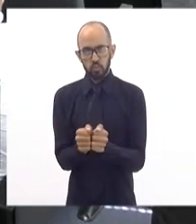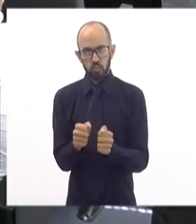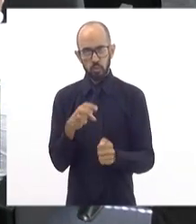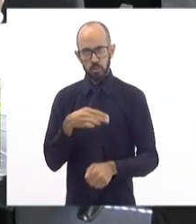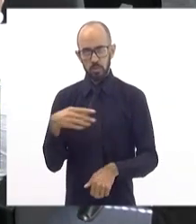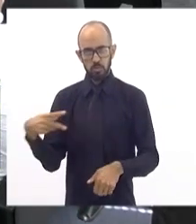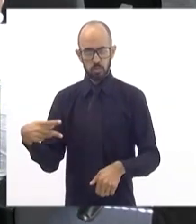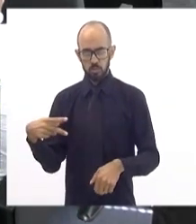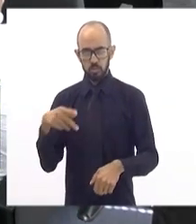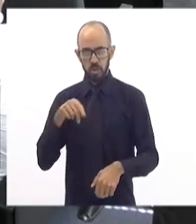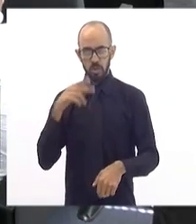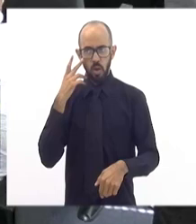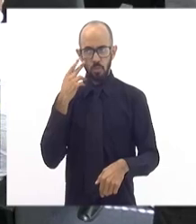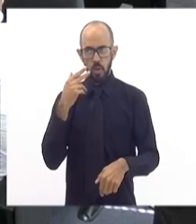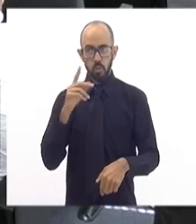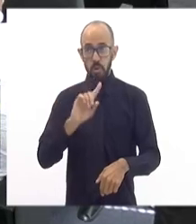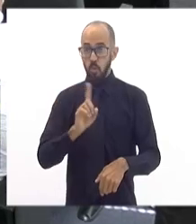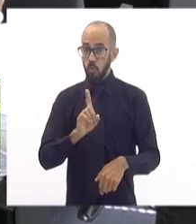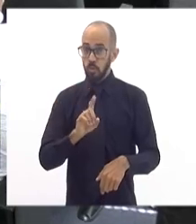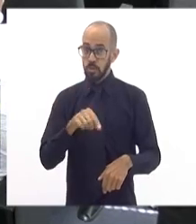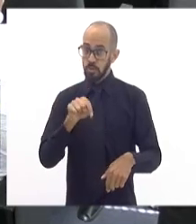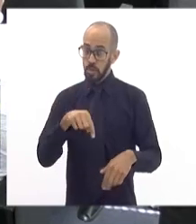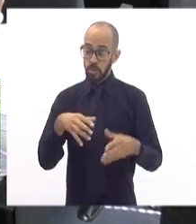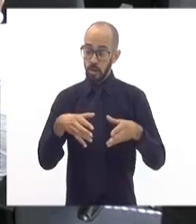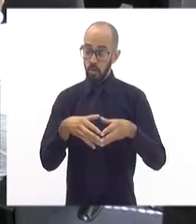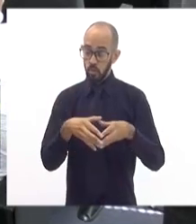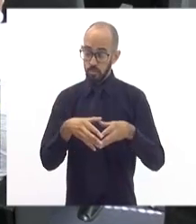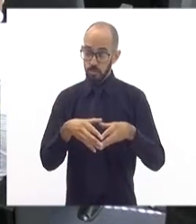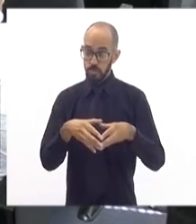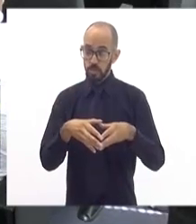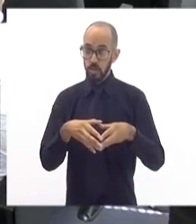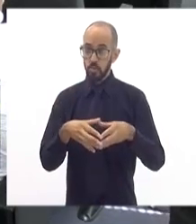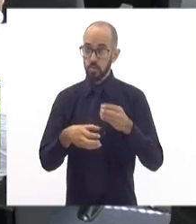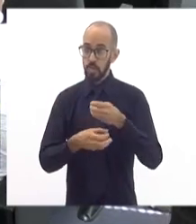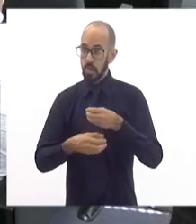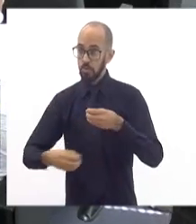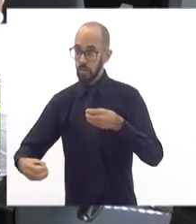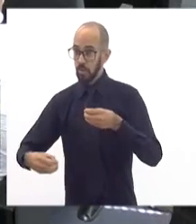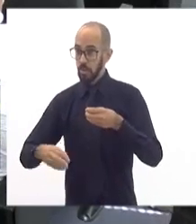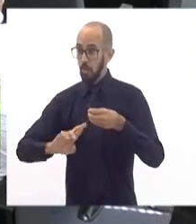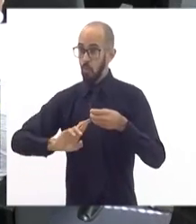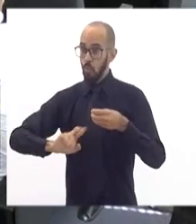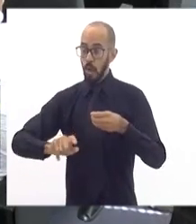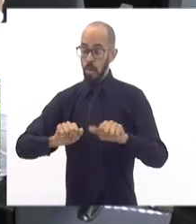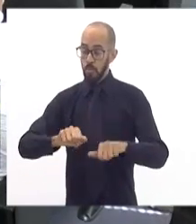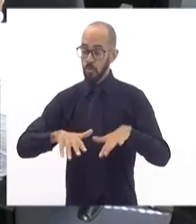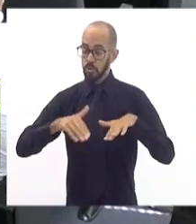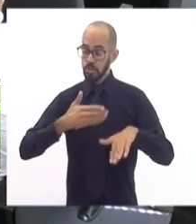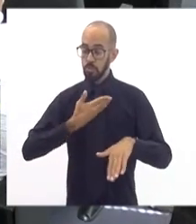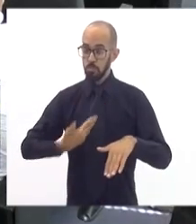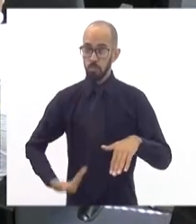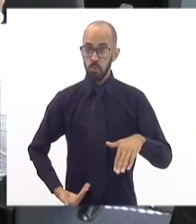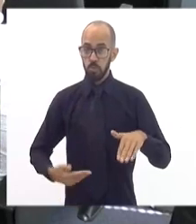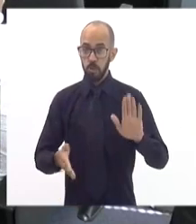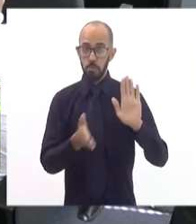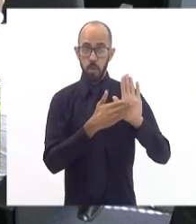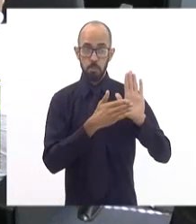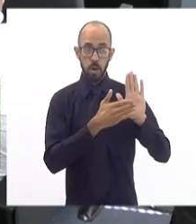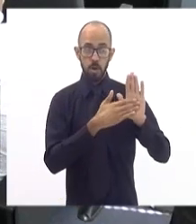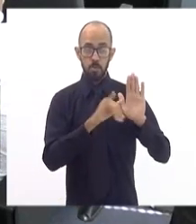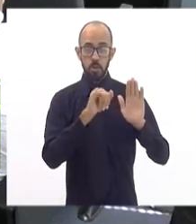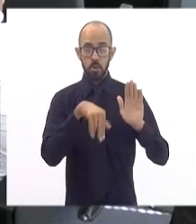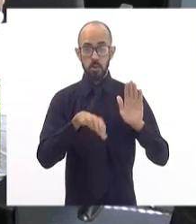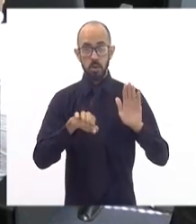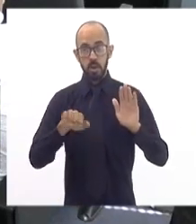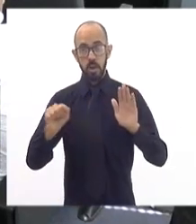essa audiência pública da comissão de saneamento ambiental da Assembleia Legislativa não é audiência pública proposta pela ideia para se